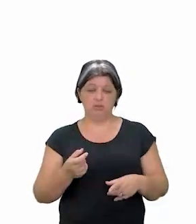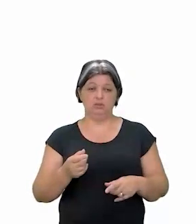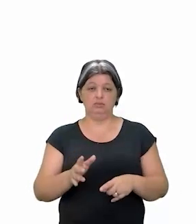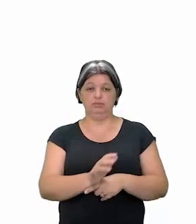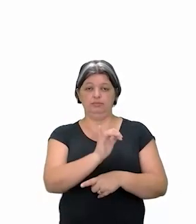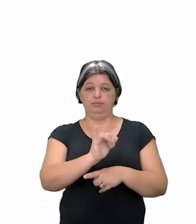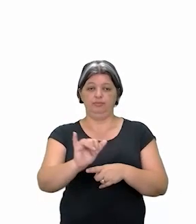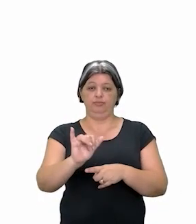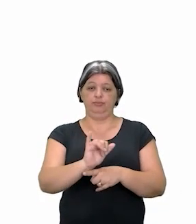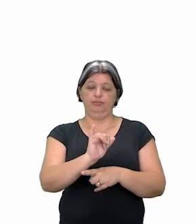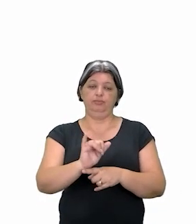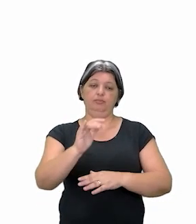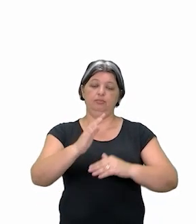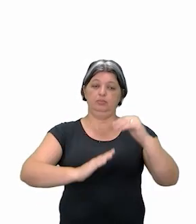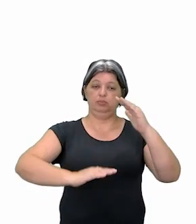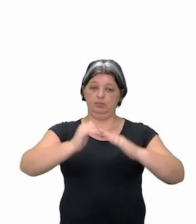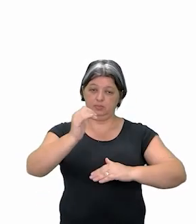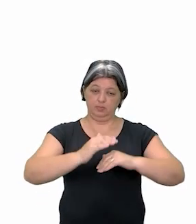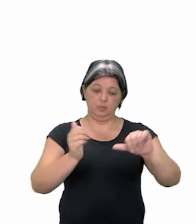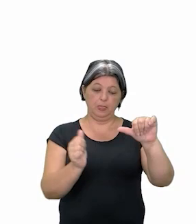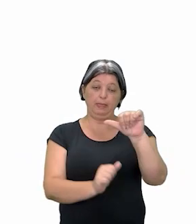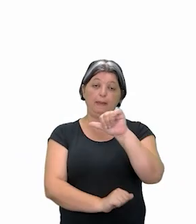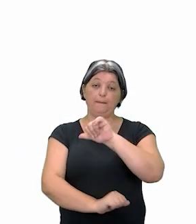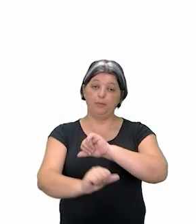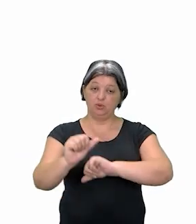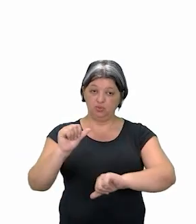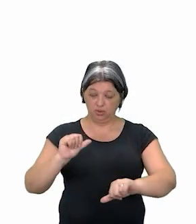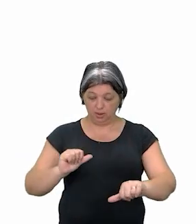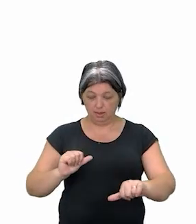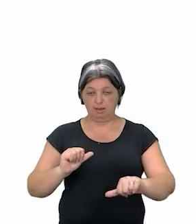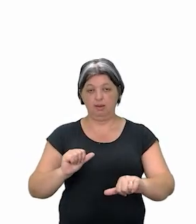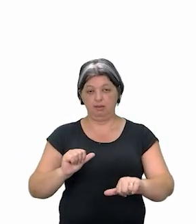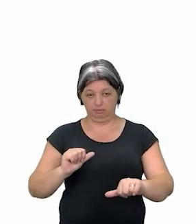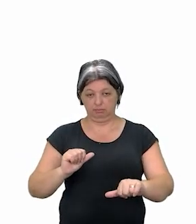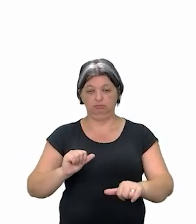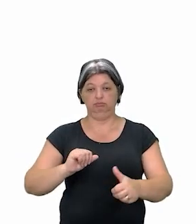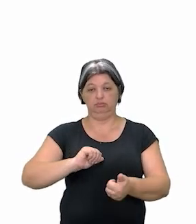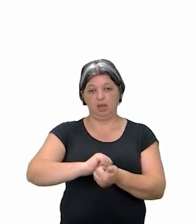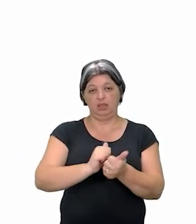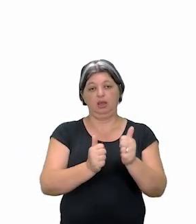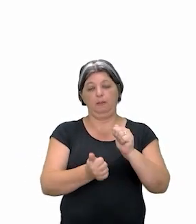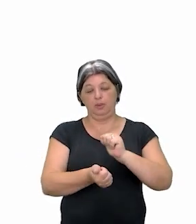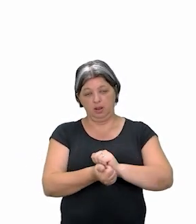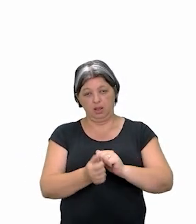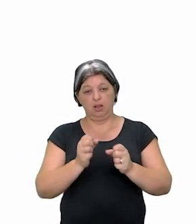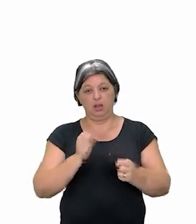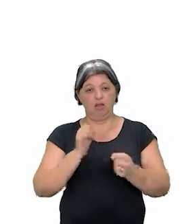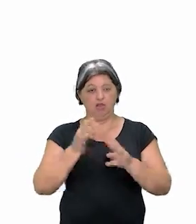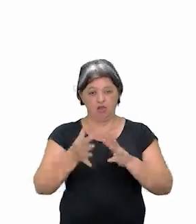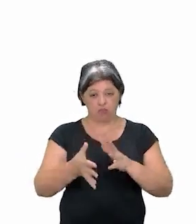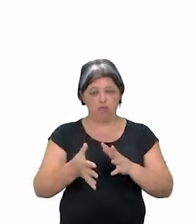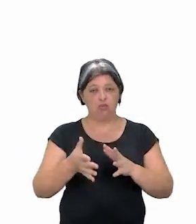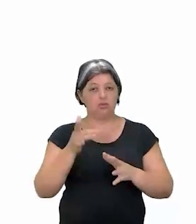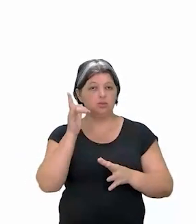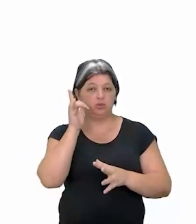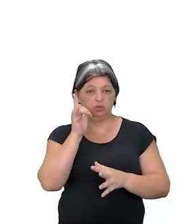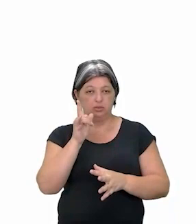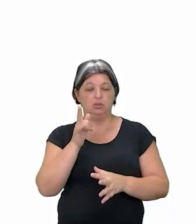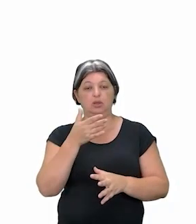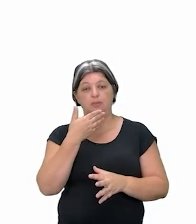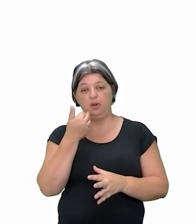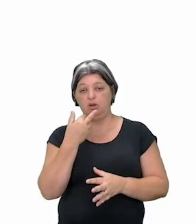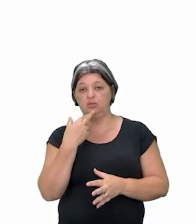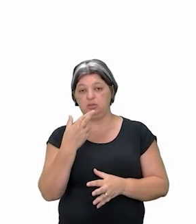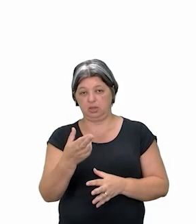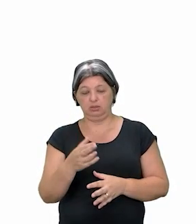aprimorar práticas, modificar, alterar ações para que exista, então, uma maior aí aprendizagem. Então,